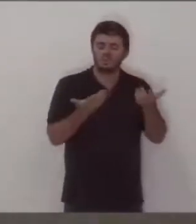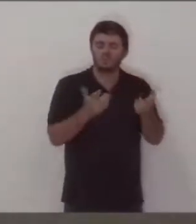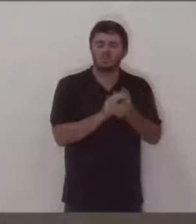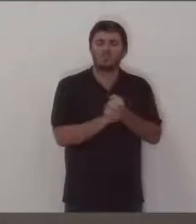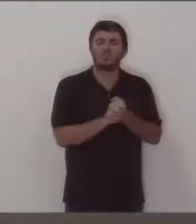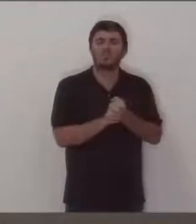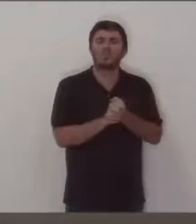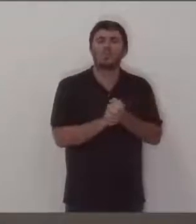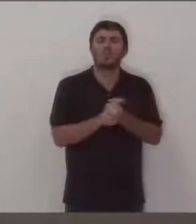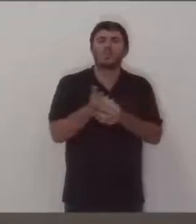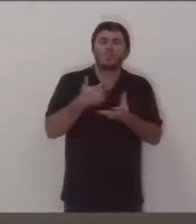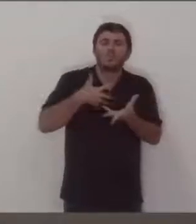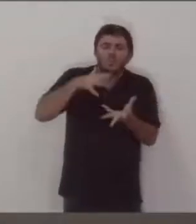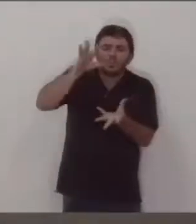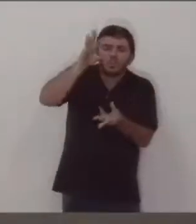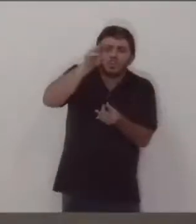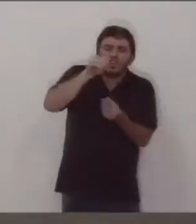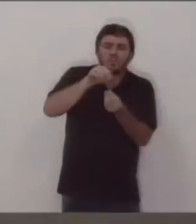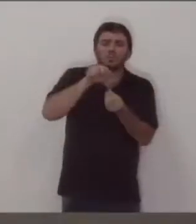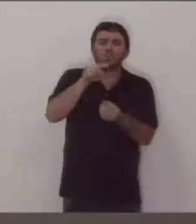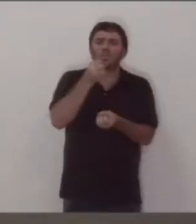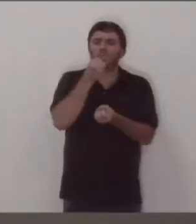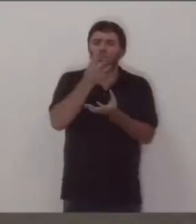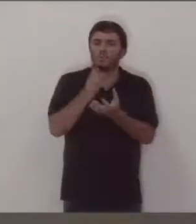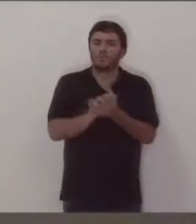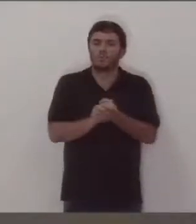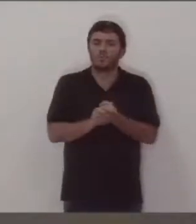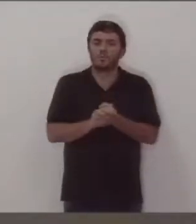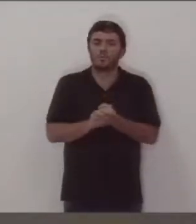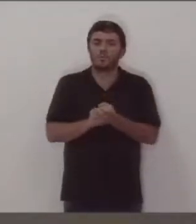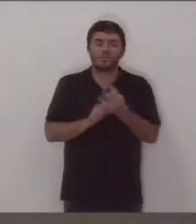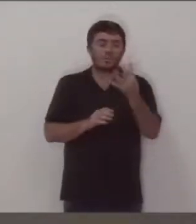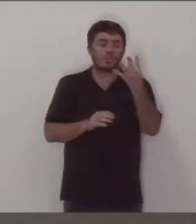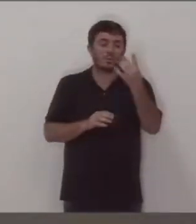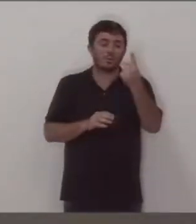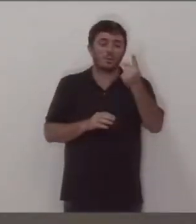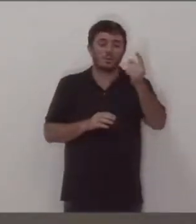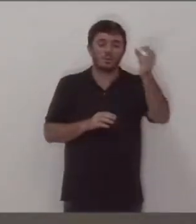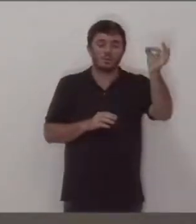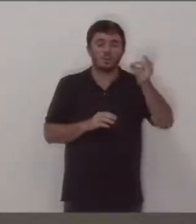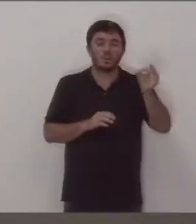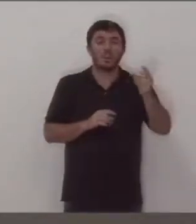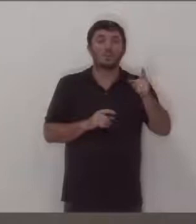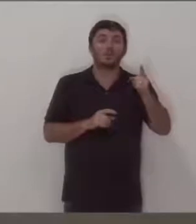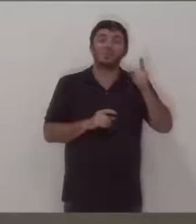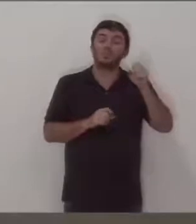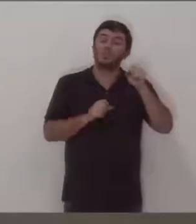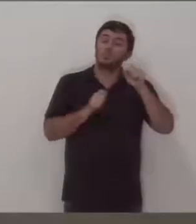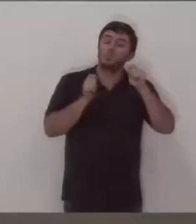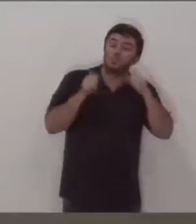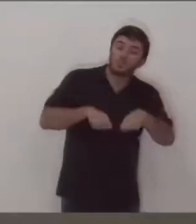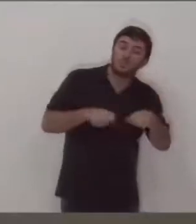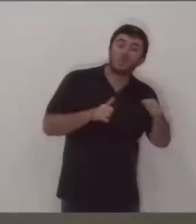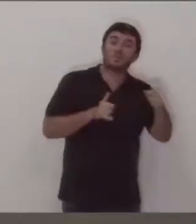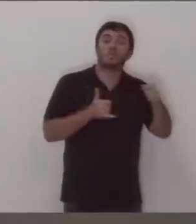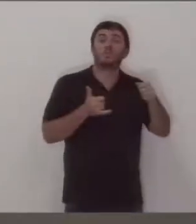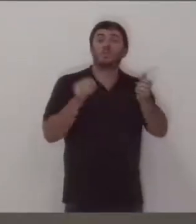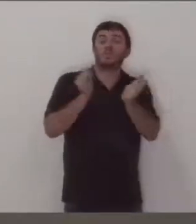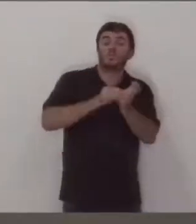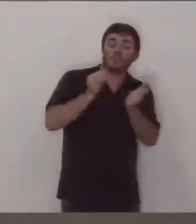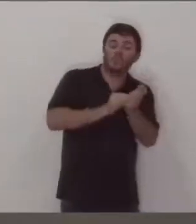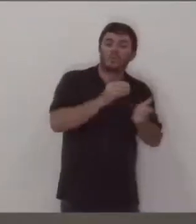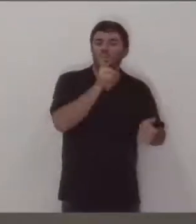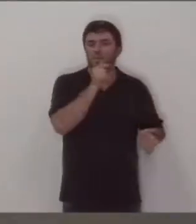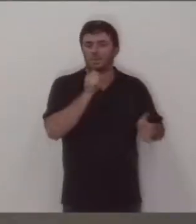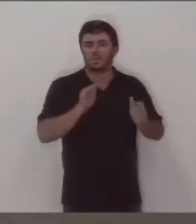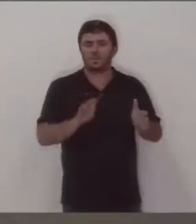dessa informação? Então, lembra bem, ó, 41% poderia faltar água. A partir dessa análise, a gente consegue enxergar